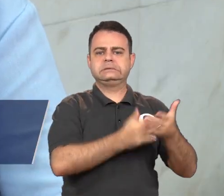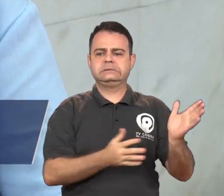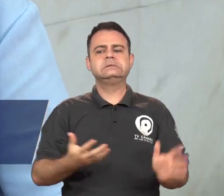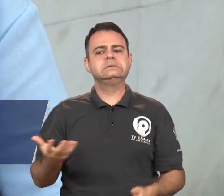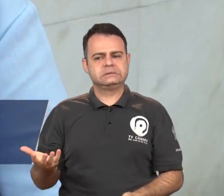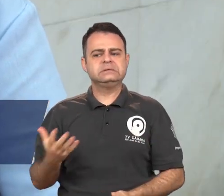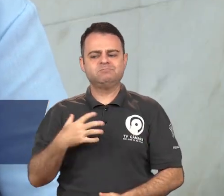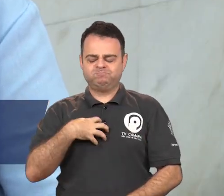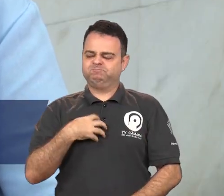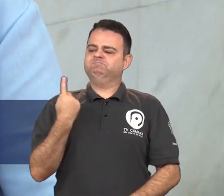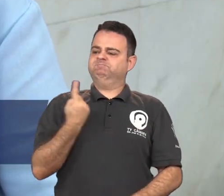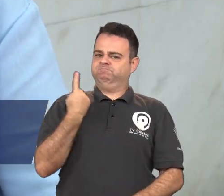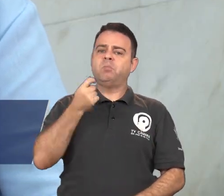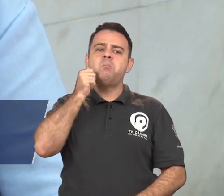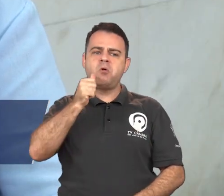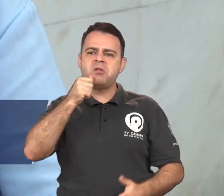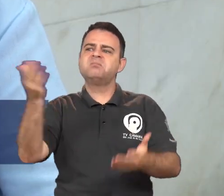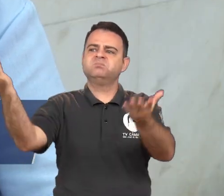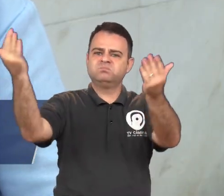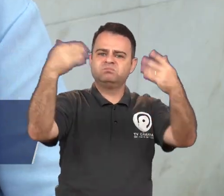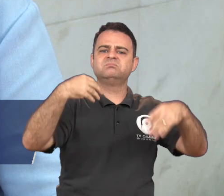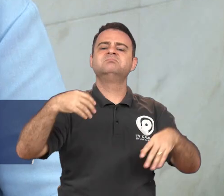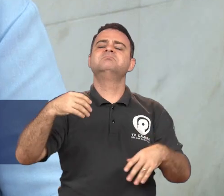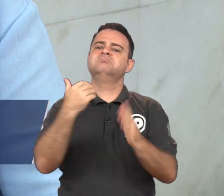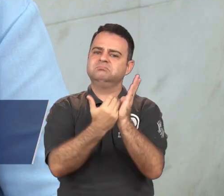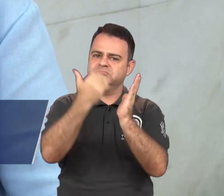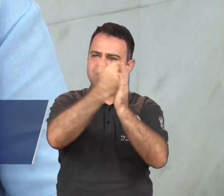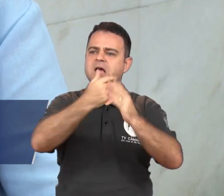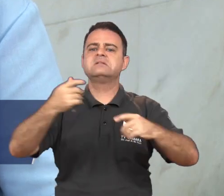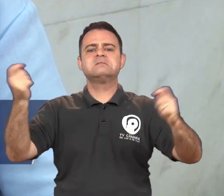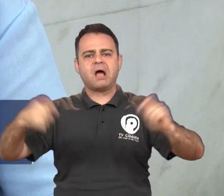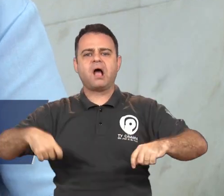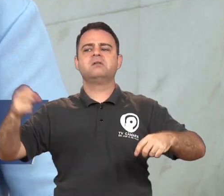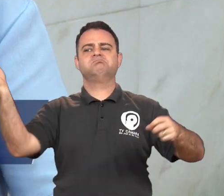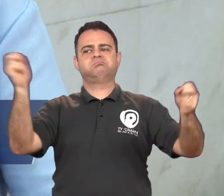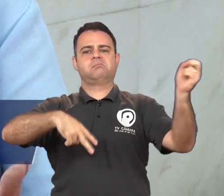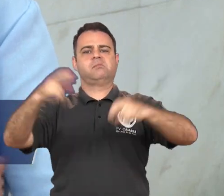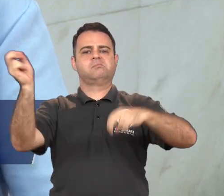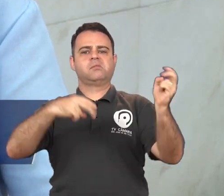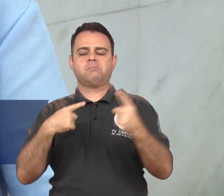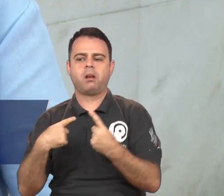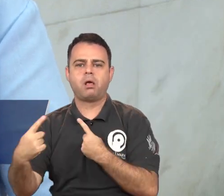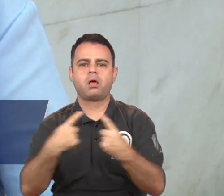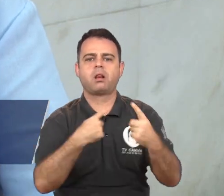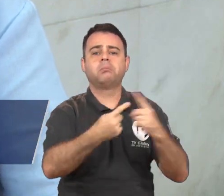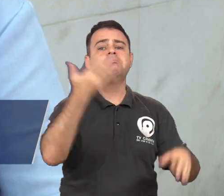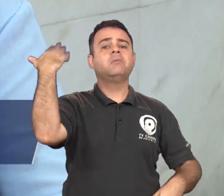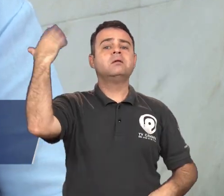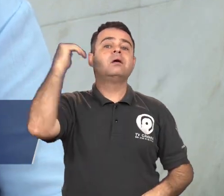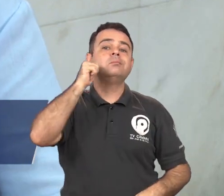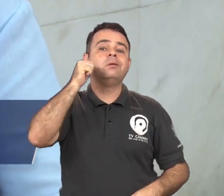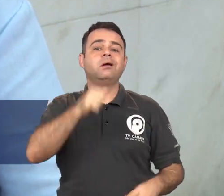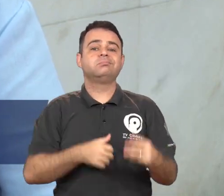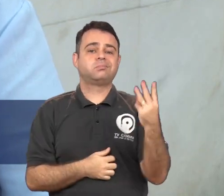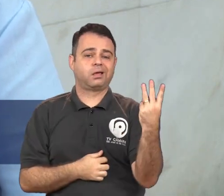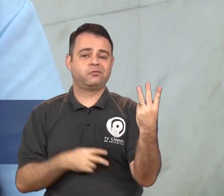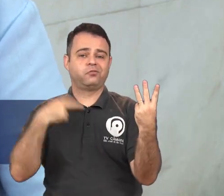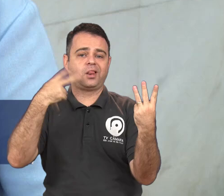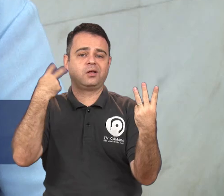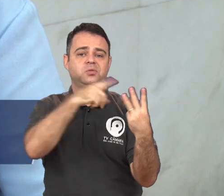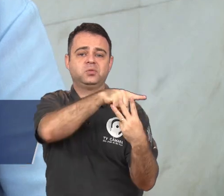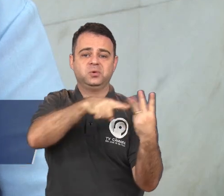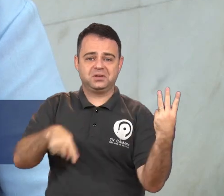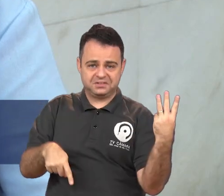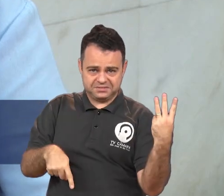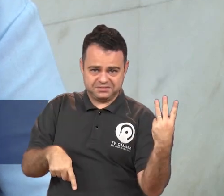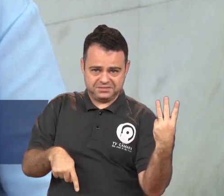mulheres aqui justamente para esse debate, né? Para a gente poder estar reunida, porque éramos 3,